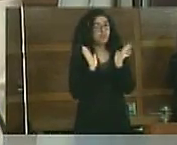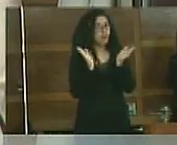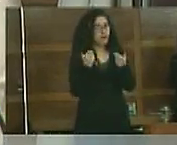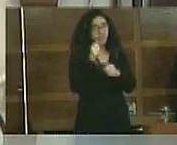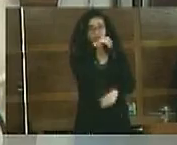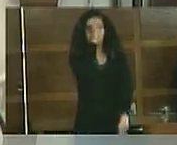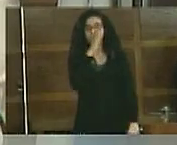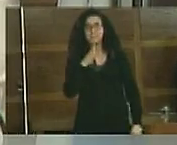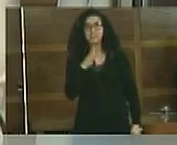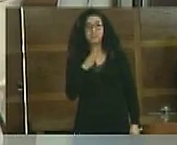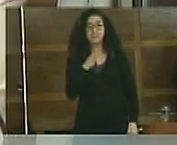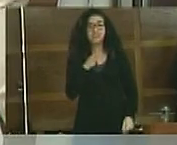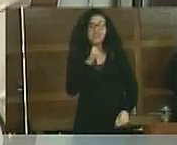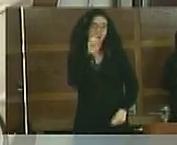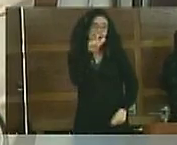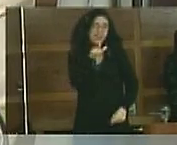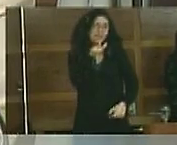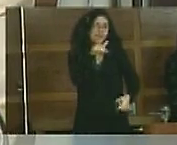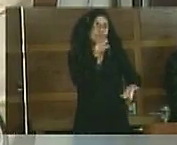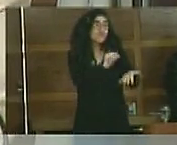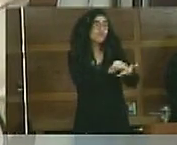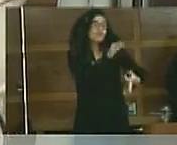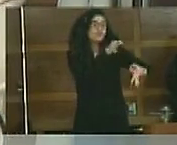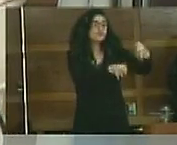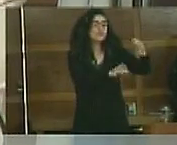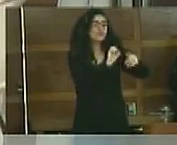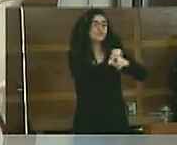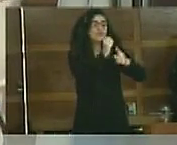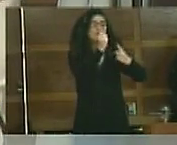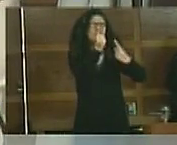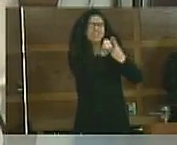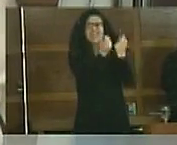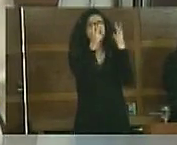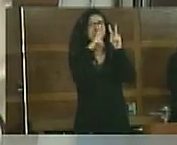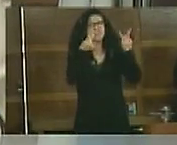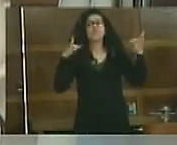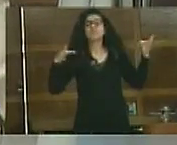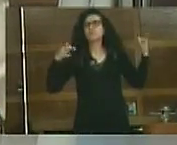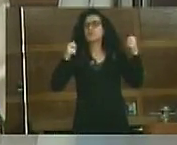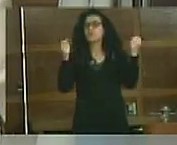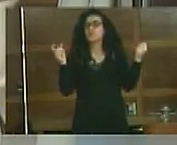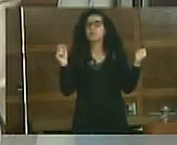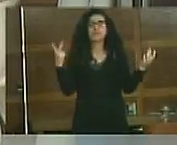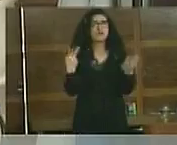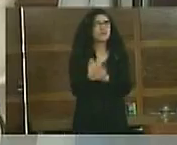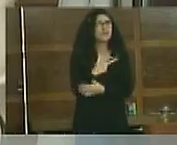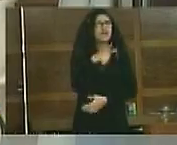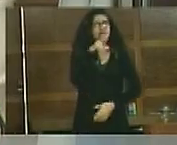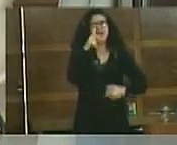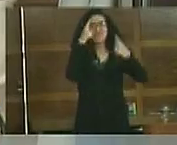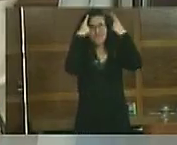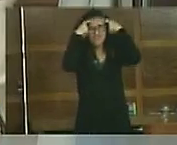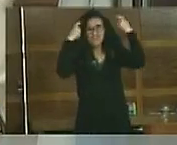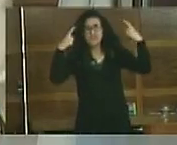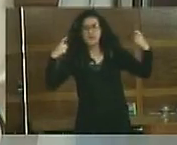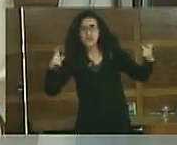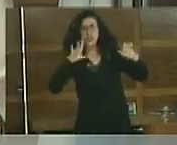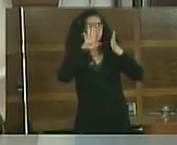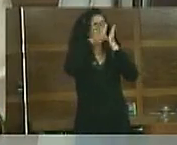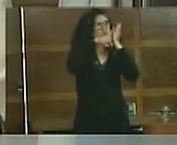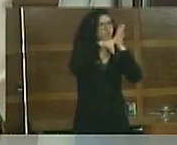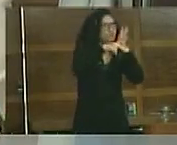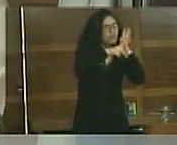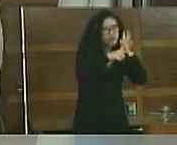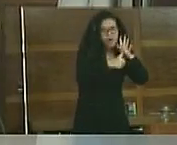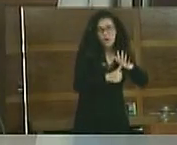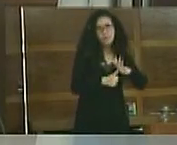Brasil está sendo o Brasil da injustiça social, quando a gente vê tudo o que está acontecendo, está sendo o Brasil da violência, o Brasil da corrupção. Não